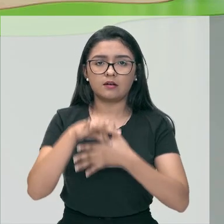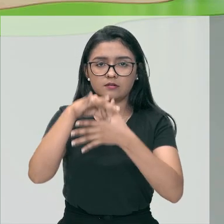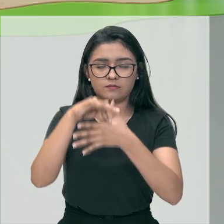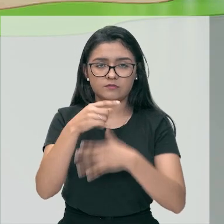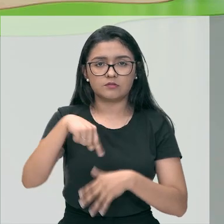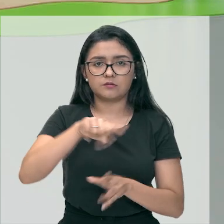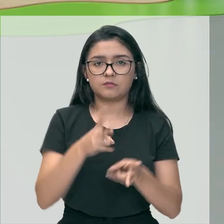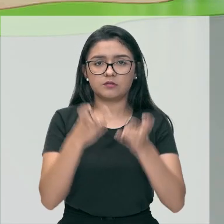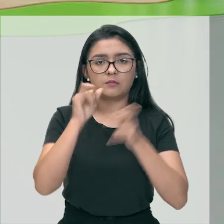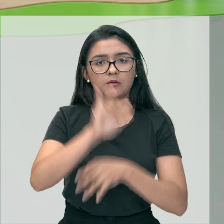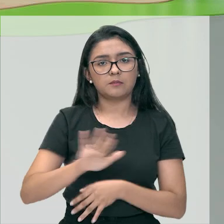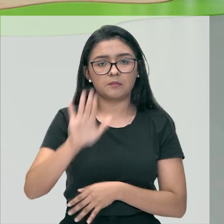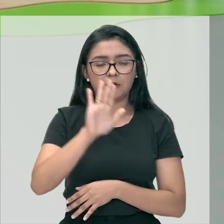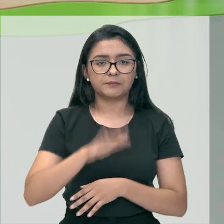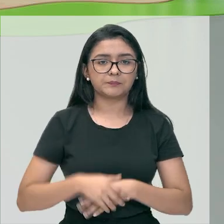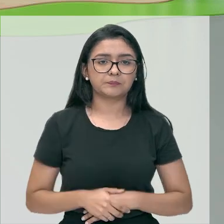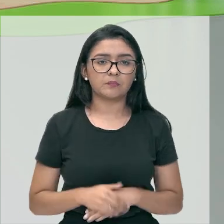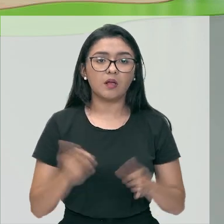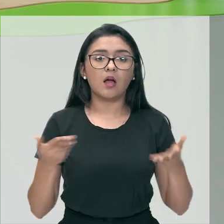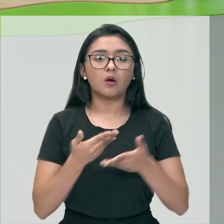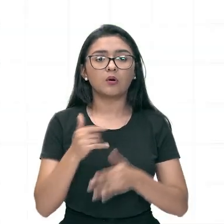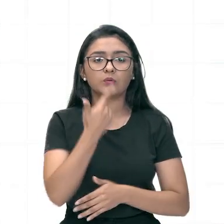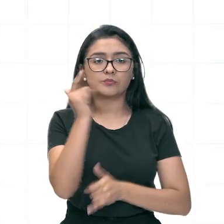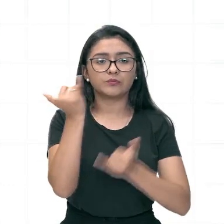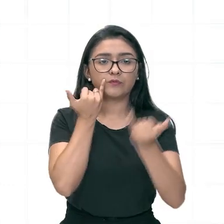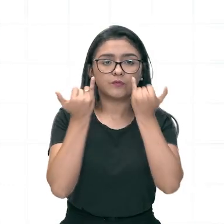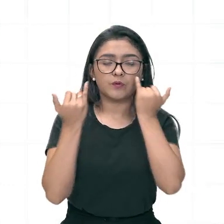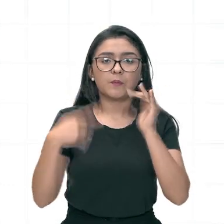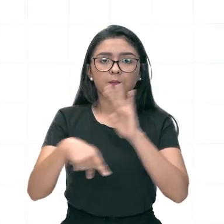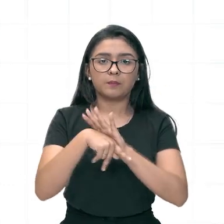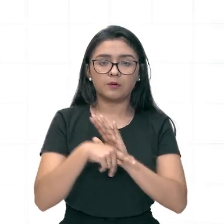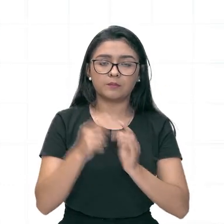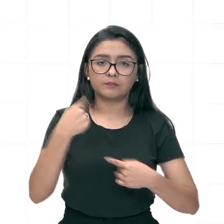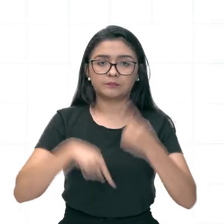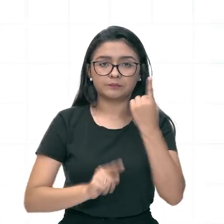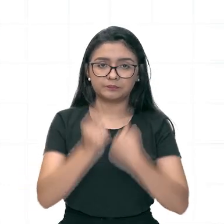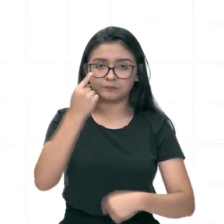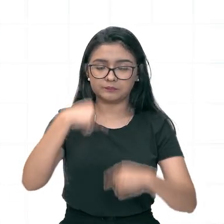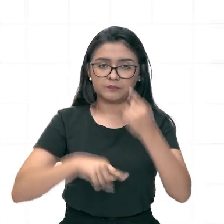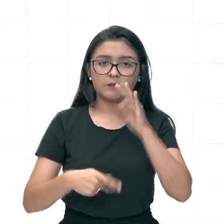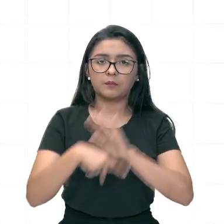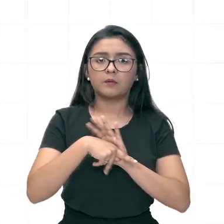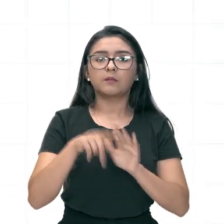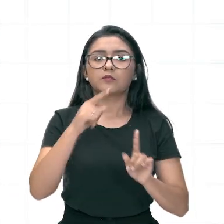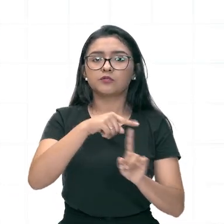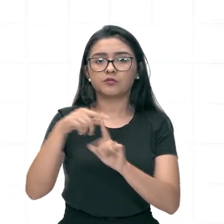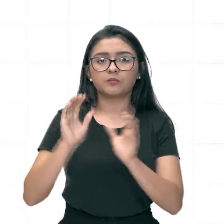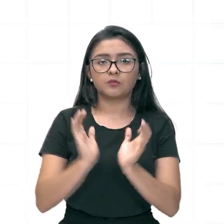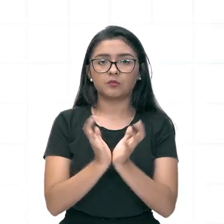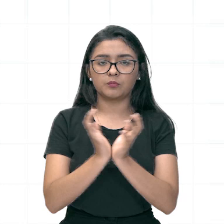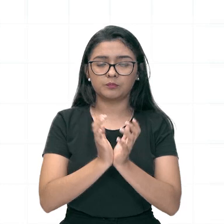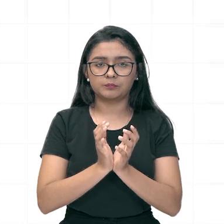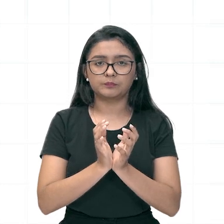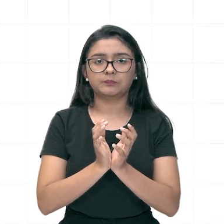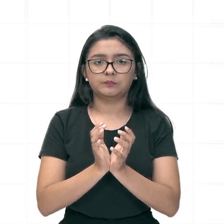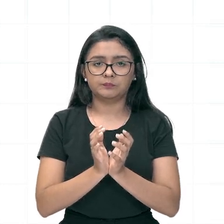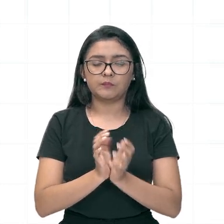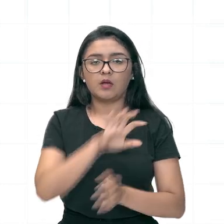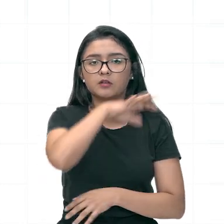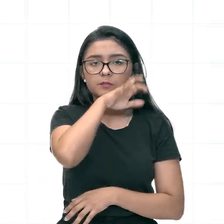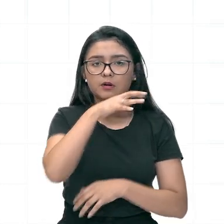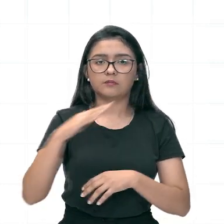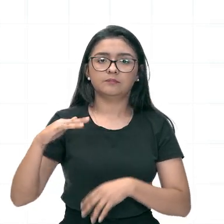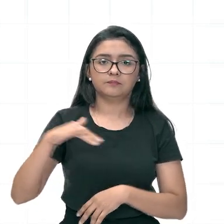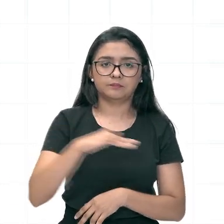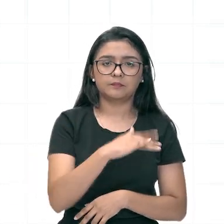pôde observar naquela imagem. Vamos observar mais informações sobre o sistema circulatório, aí, sobre a circulação dos répteis. Eles apresentam